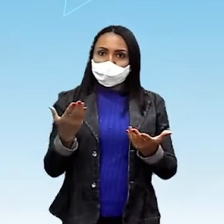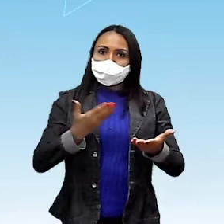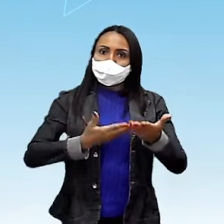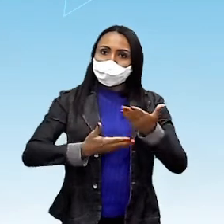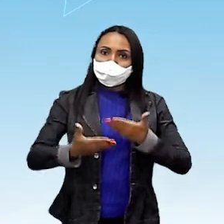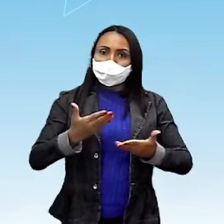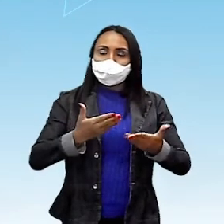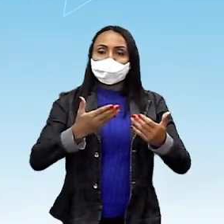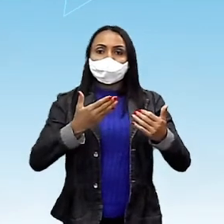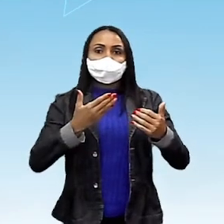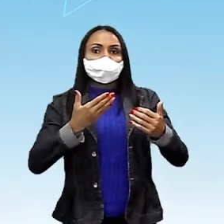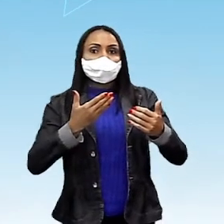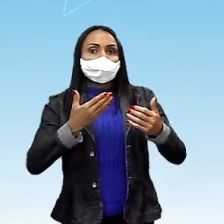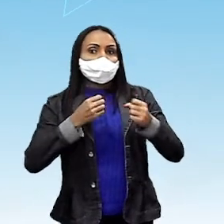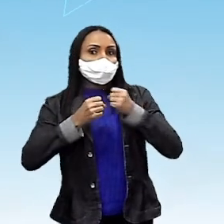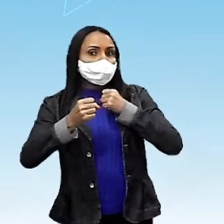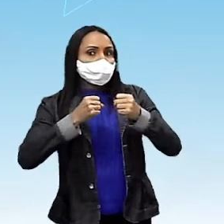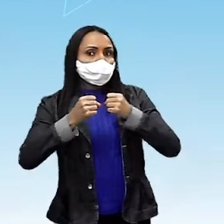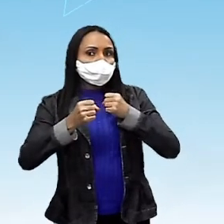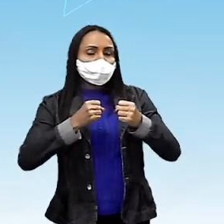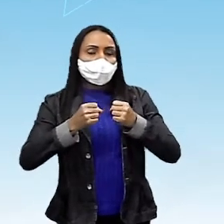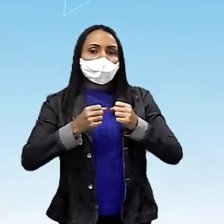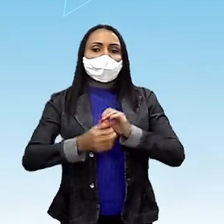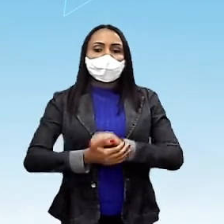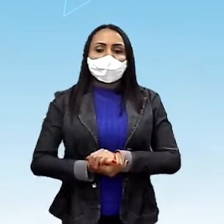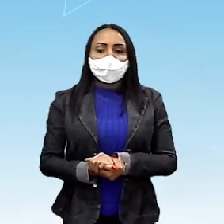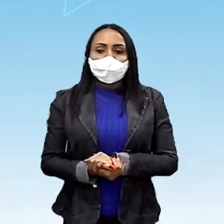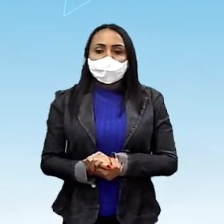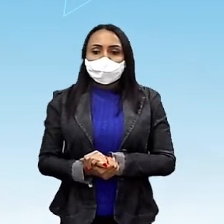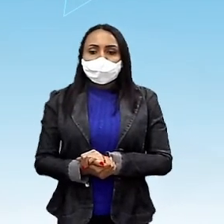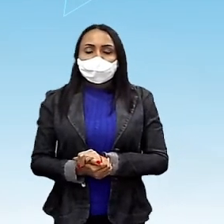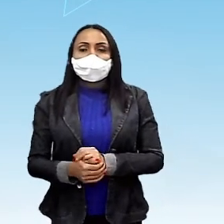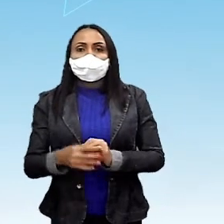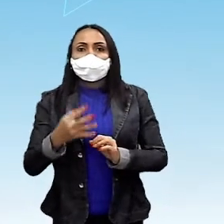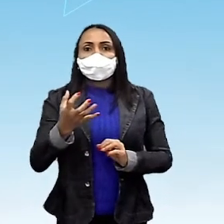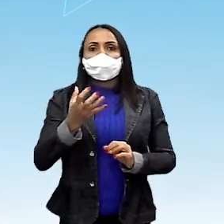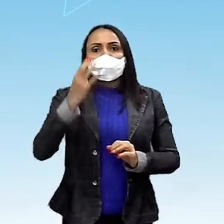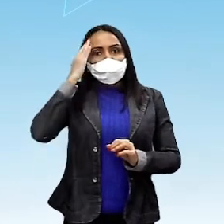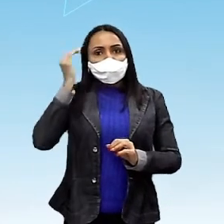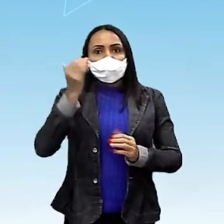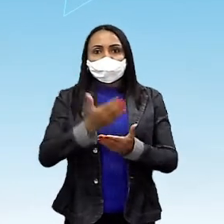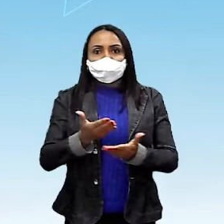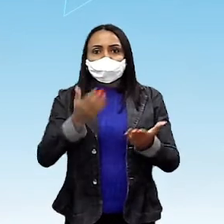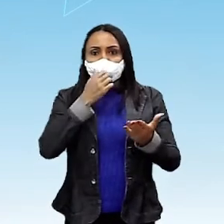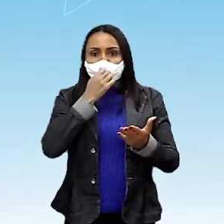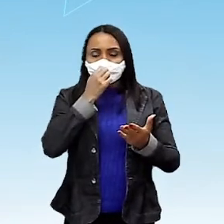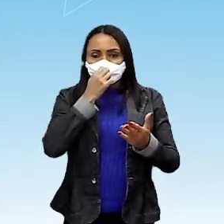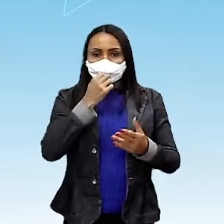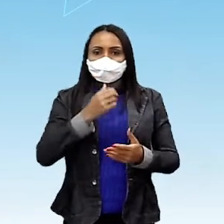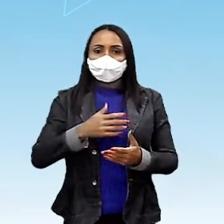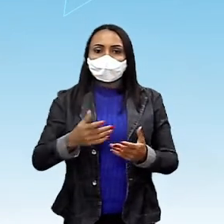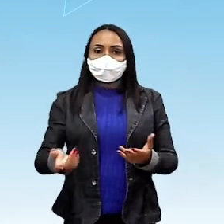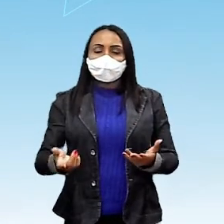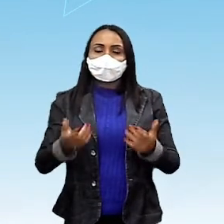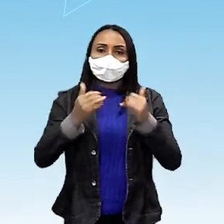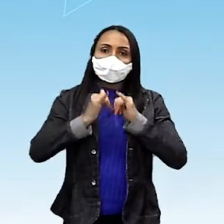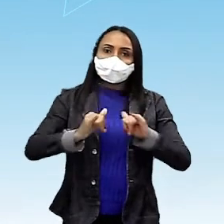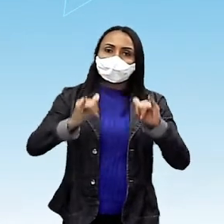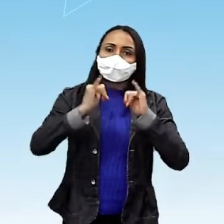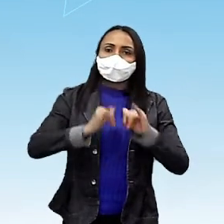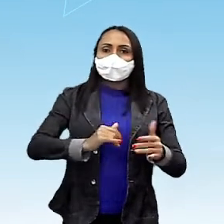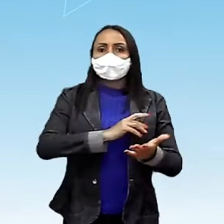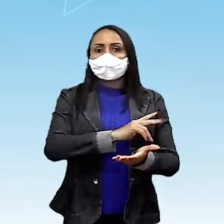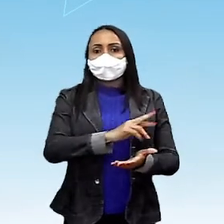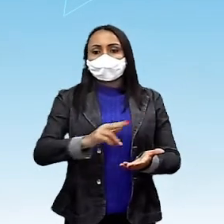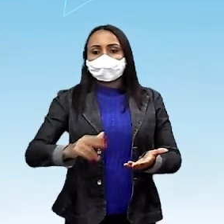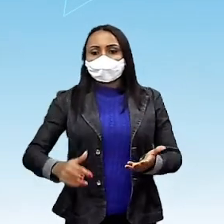entrevista. Na entrevista, o entrevistador, ele quer saber de você determinadas informações.